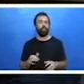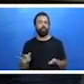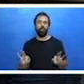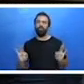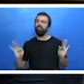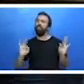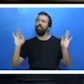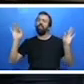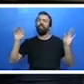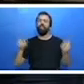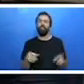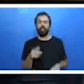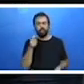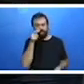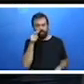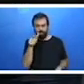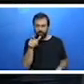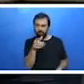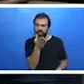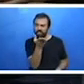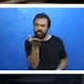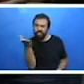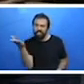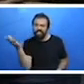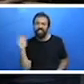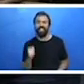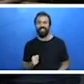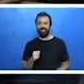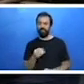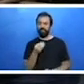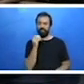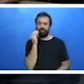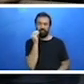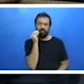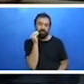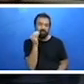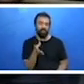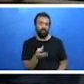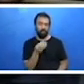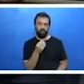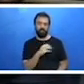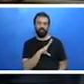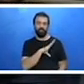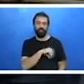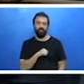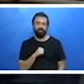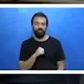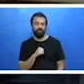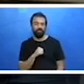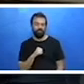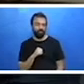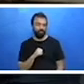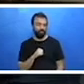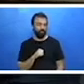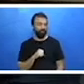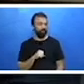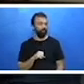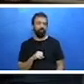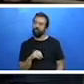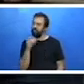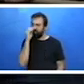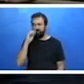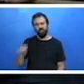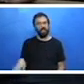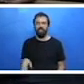poder ver vocês, os meus chuchus, como eu costumo dizer para vocês, meus amores. Não